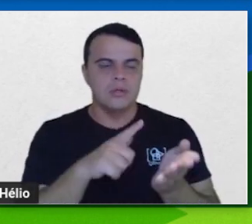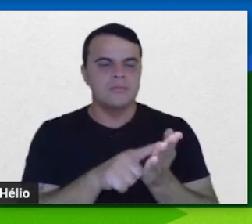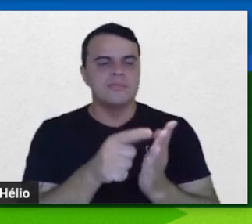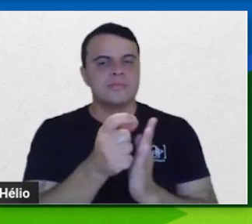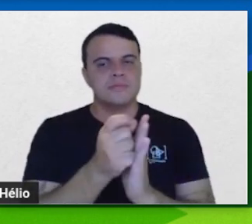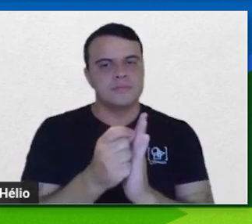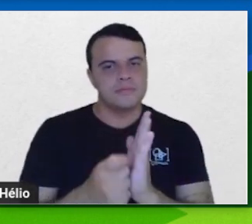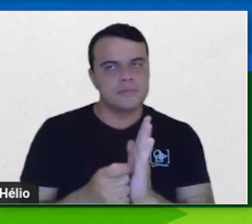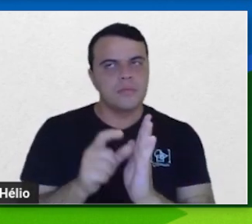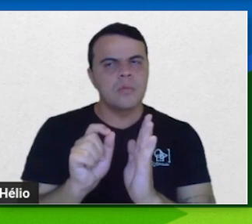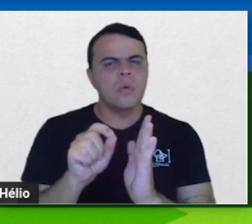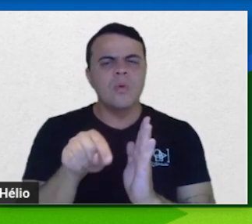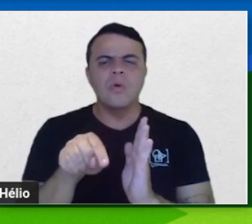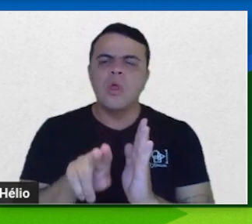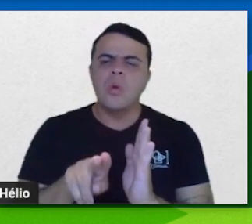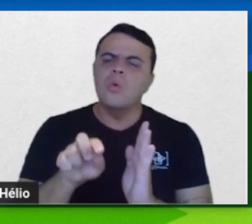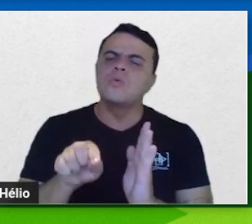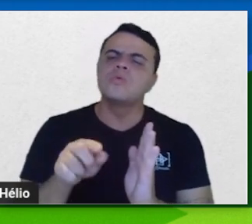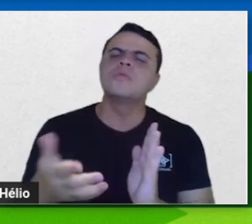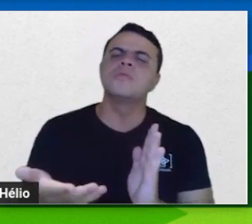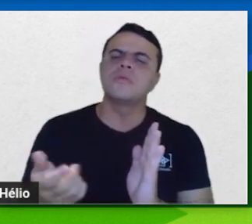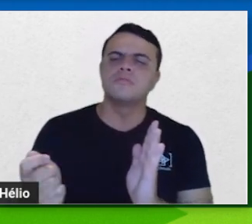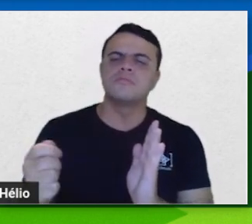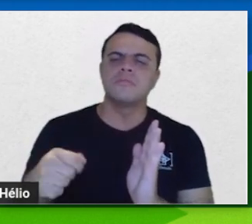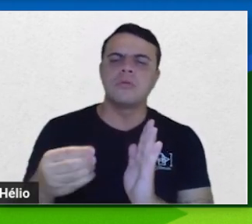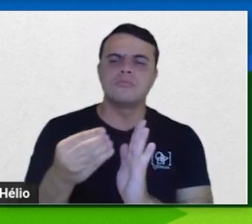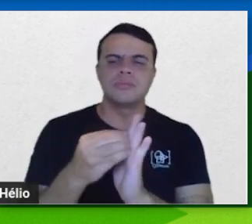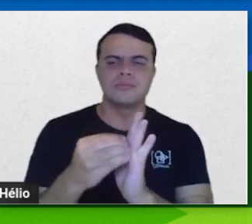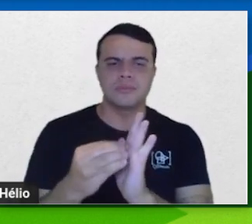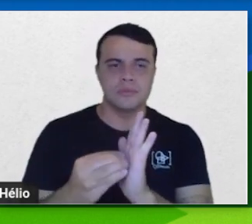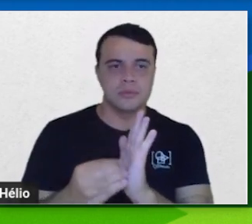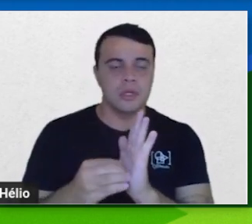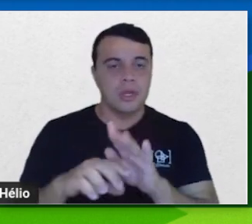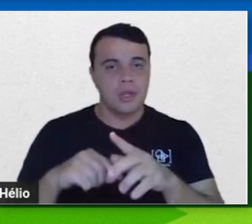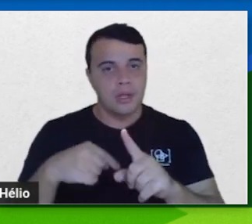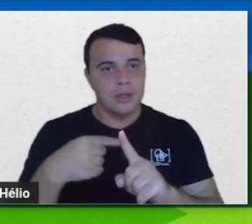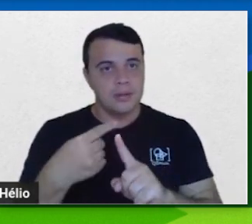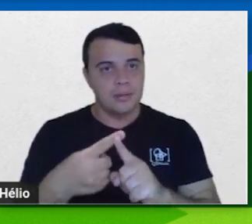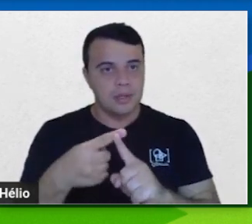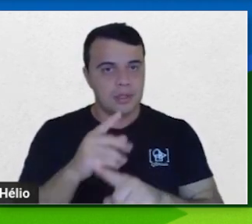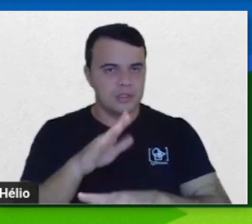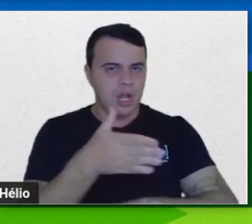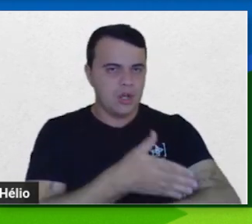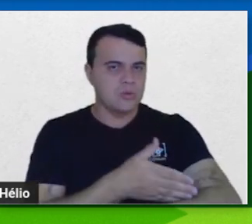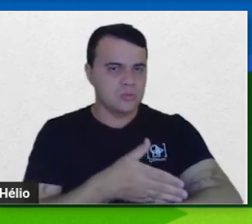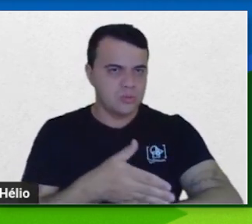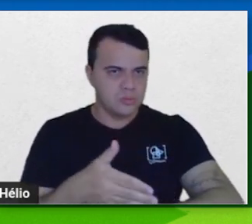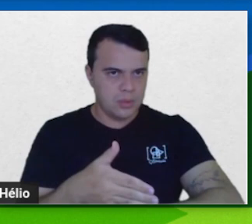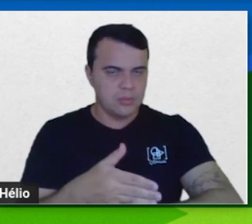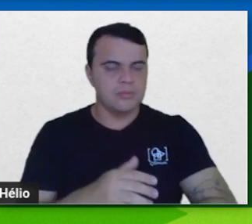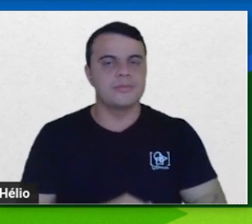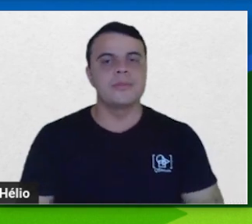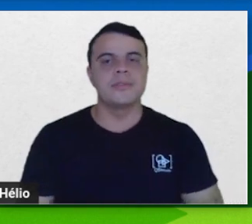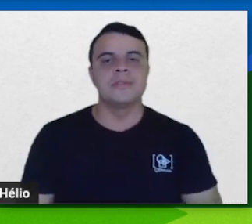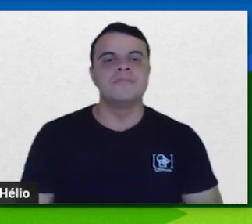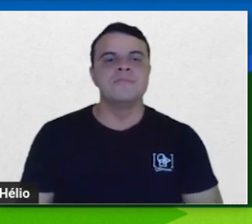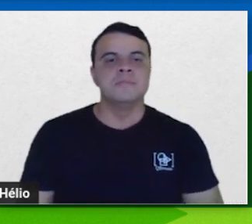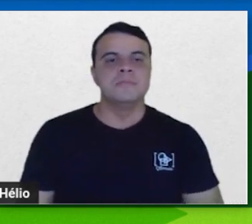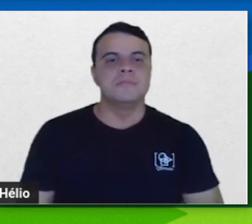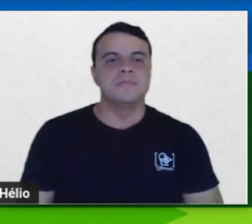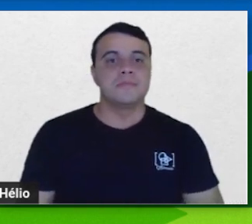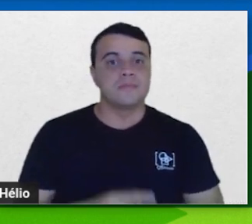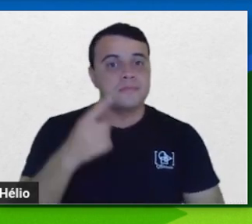fazer, né, para que vai ser usado, que pode ser usado, além do habitual. Né? Então, a